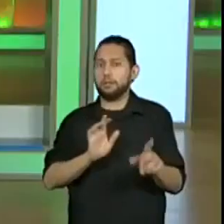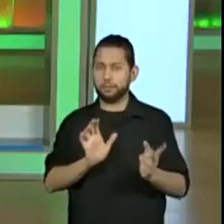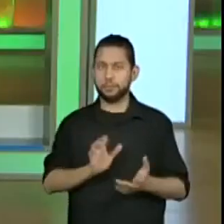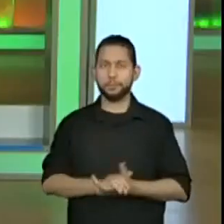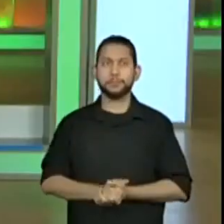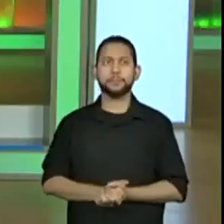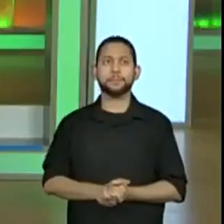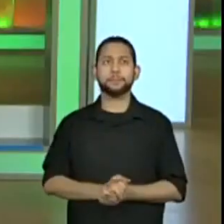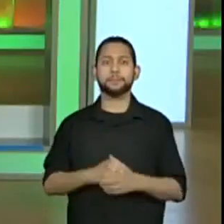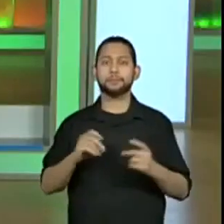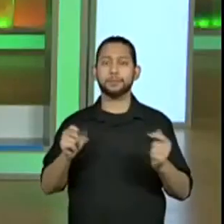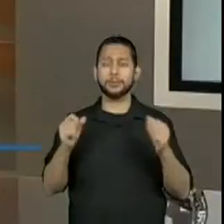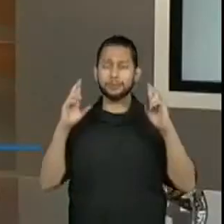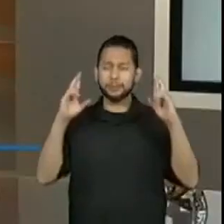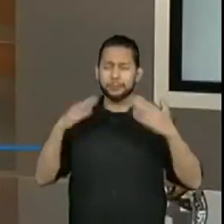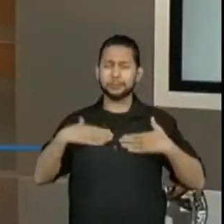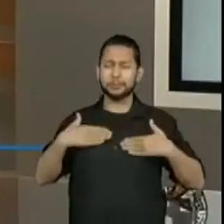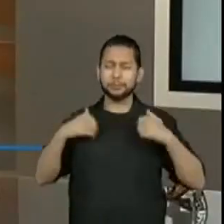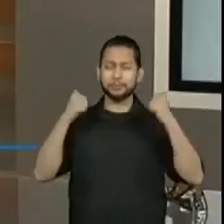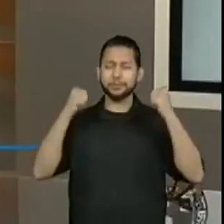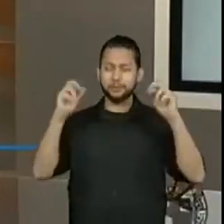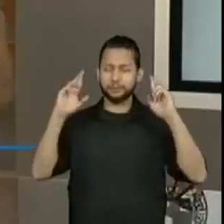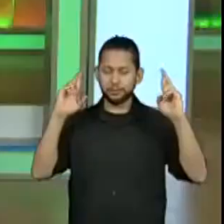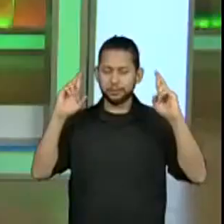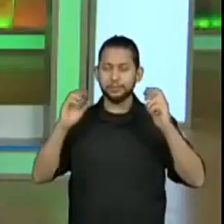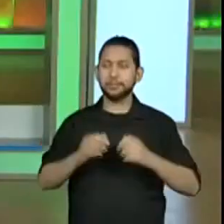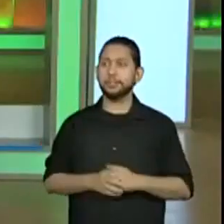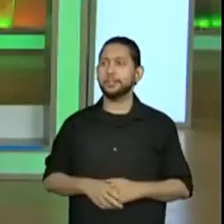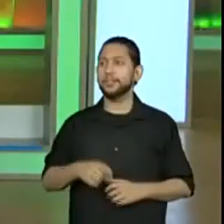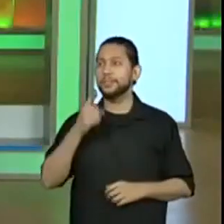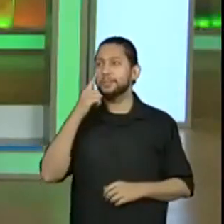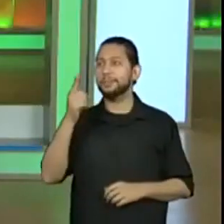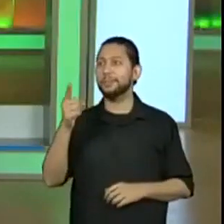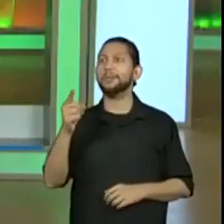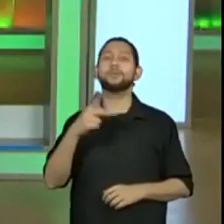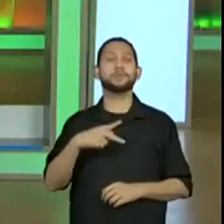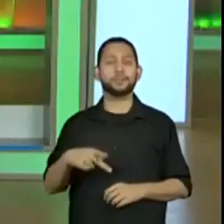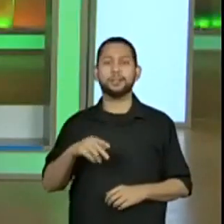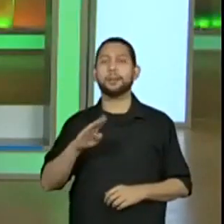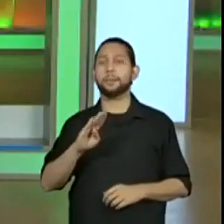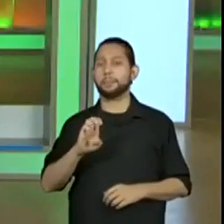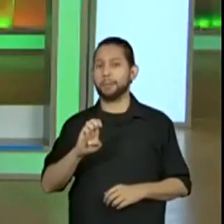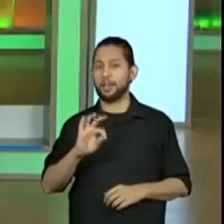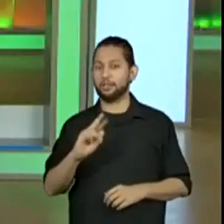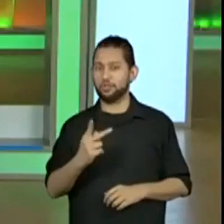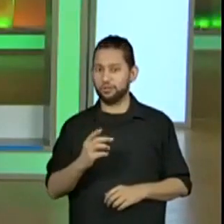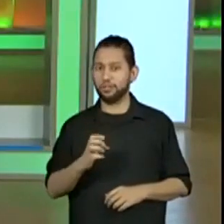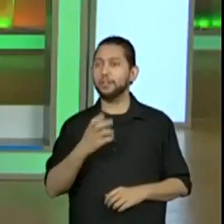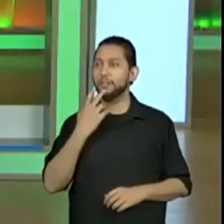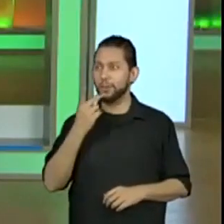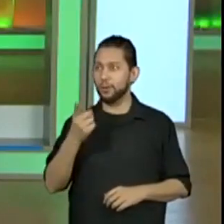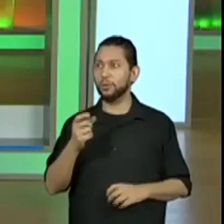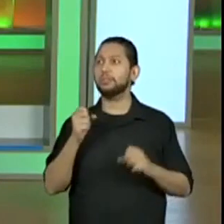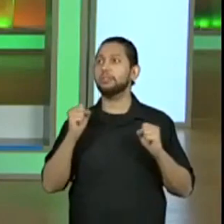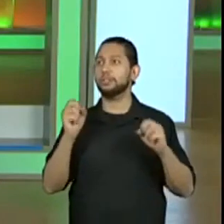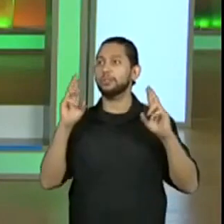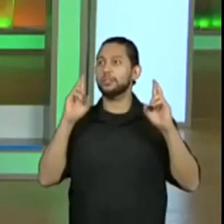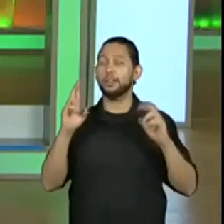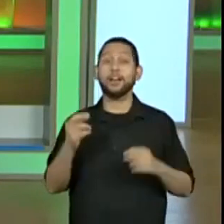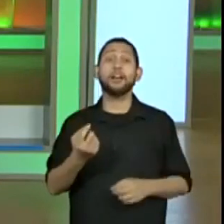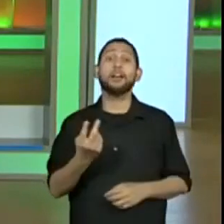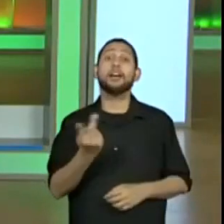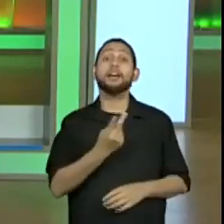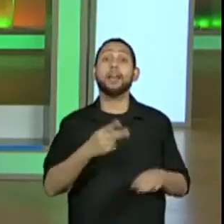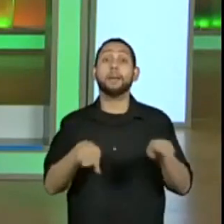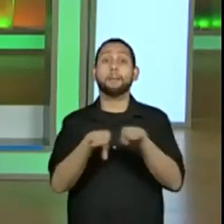Então, torce por mim. Eles estão ali, ó, meu aluno está torcendo, a Pro Elizabeth colocou para a Aline. Aí teve uma que colocou a gente, que é